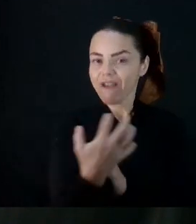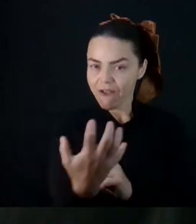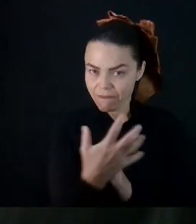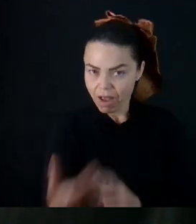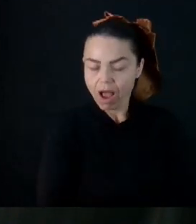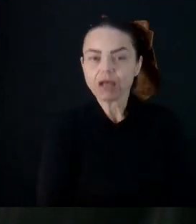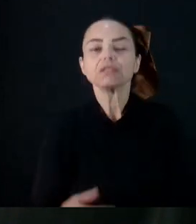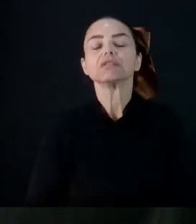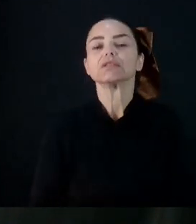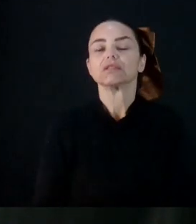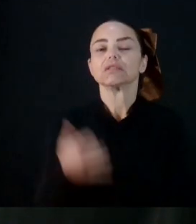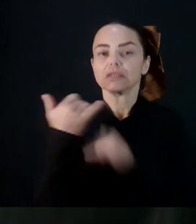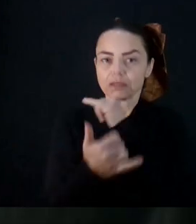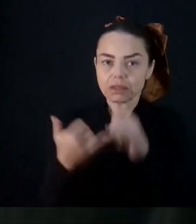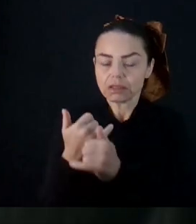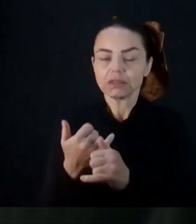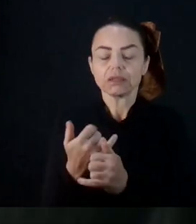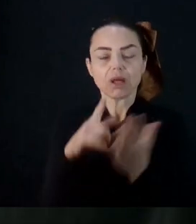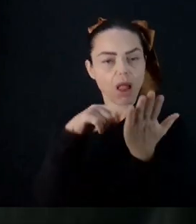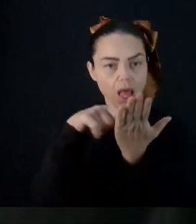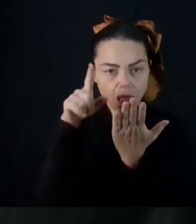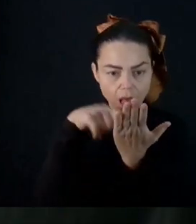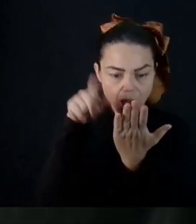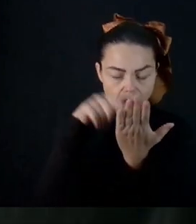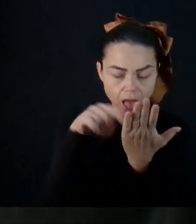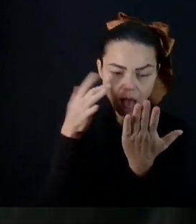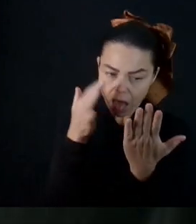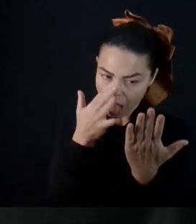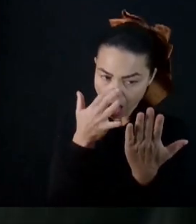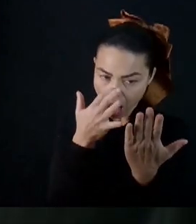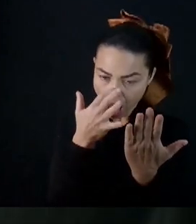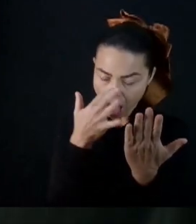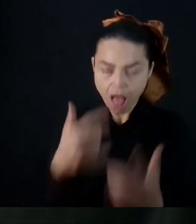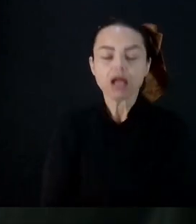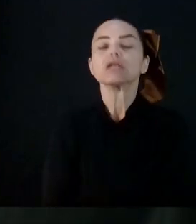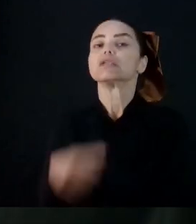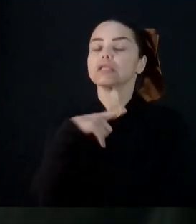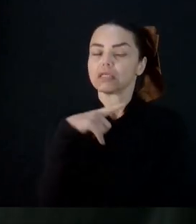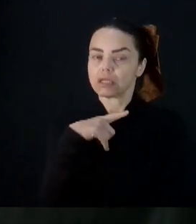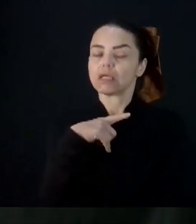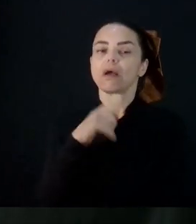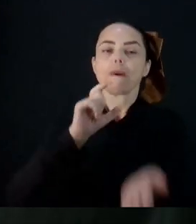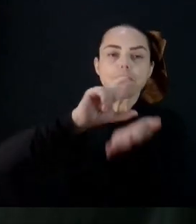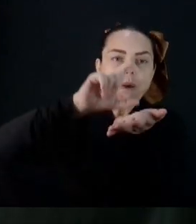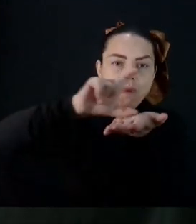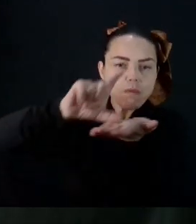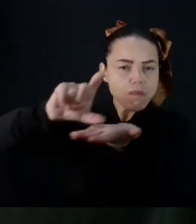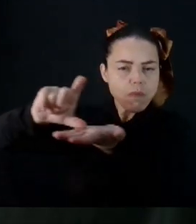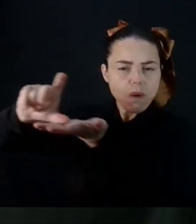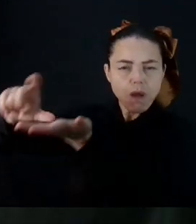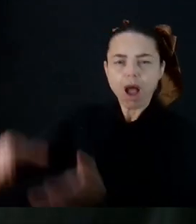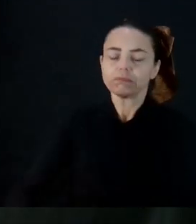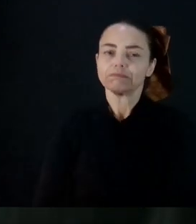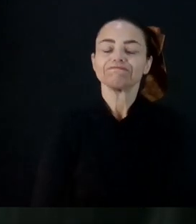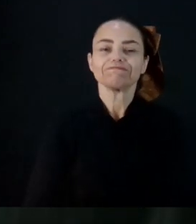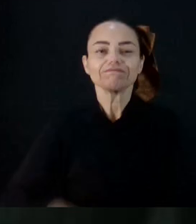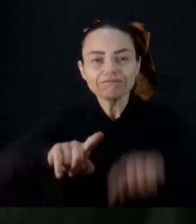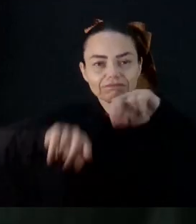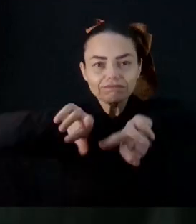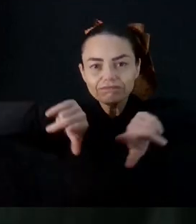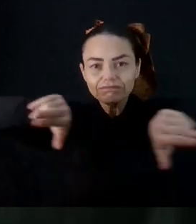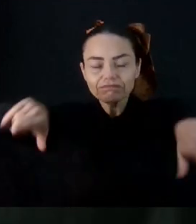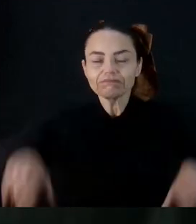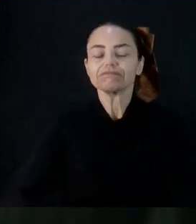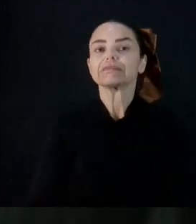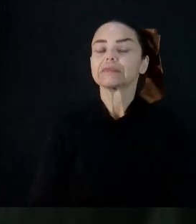principalmente cuidar onde nós deixamos, né, esses produtos, se a gente deixa esses produtos próximos das nossas crianças, porque elas